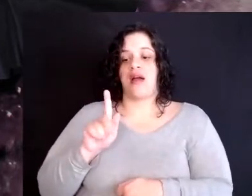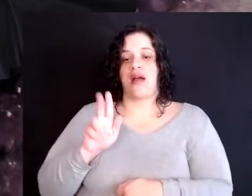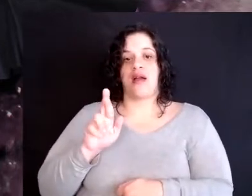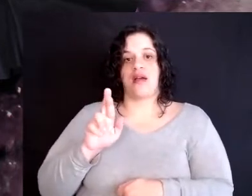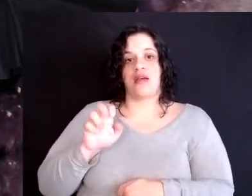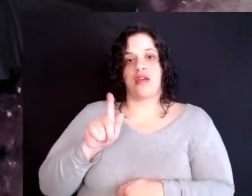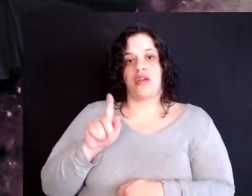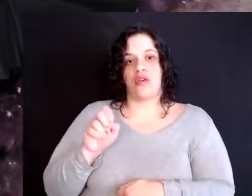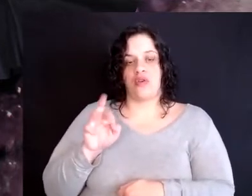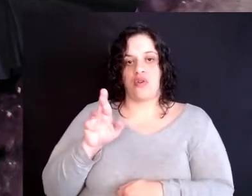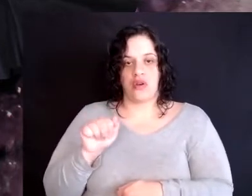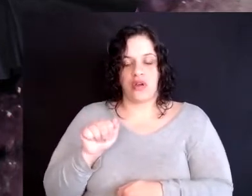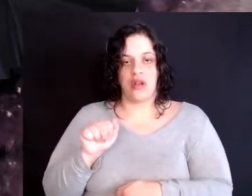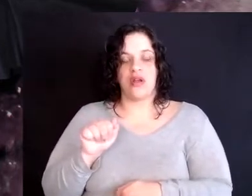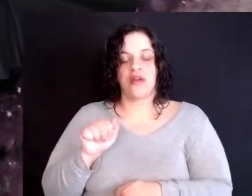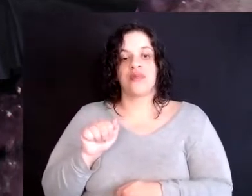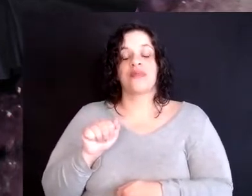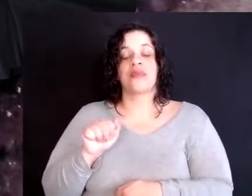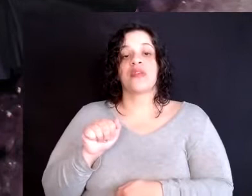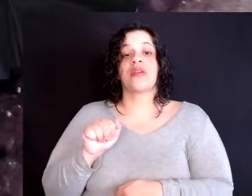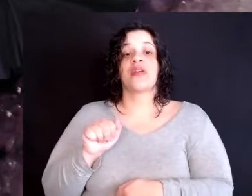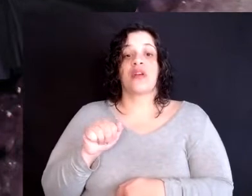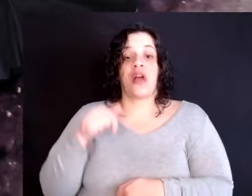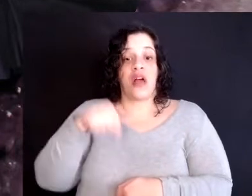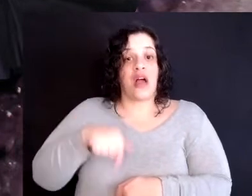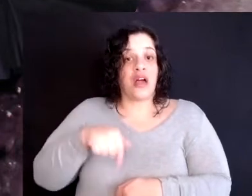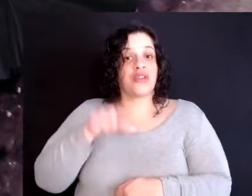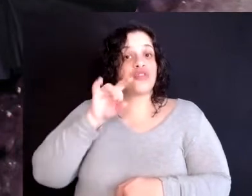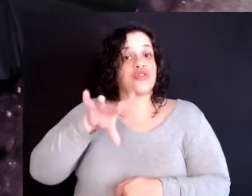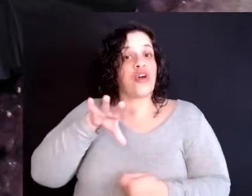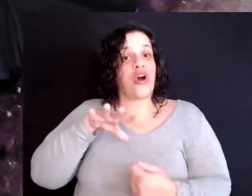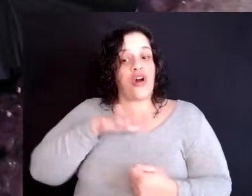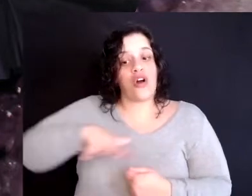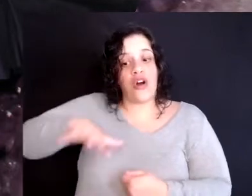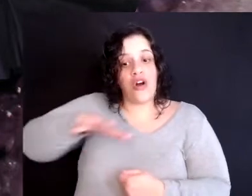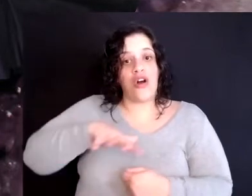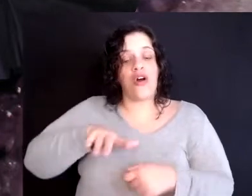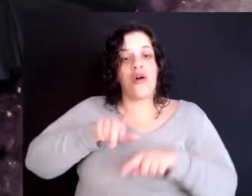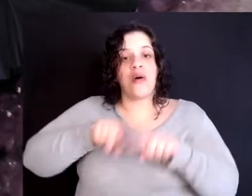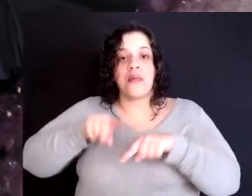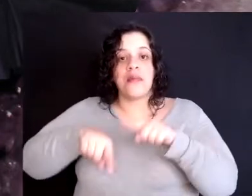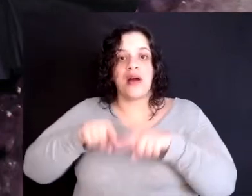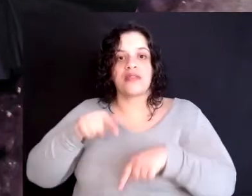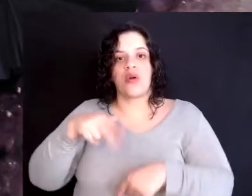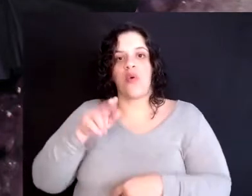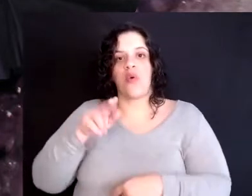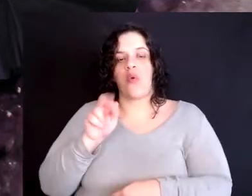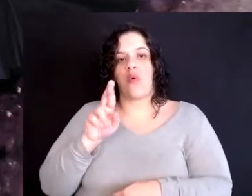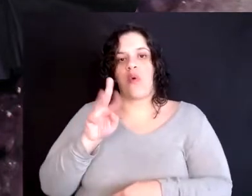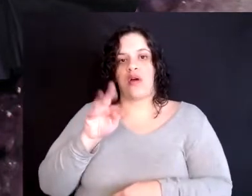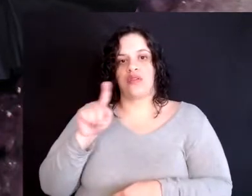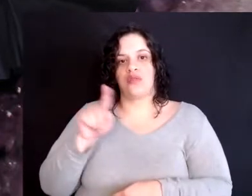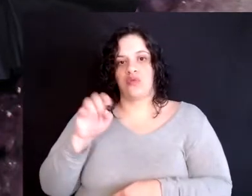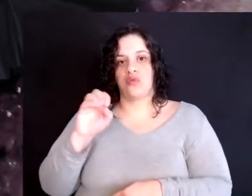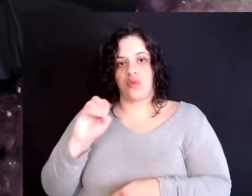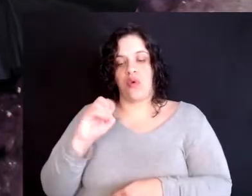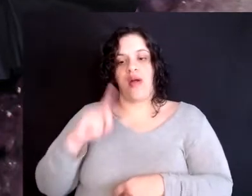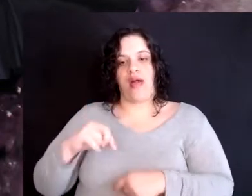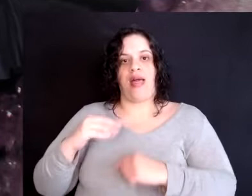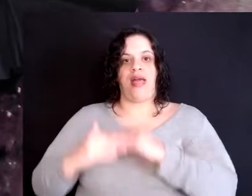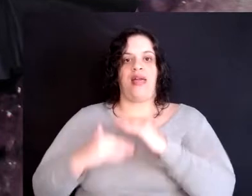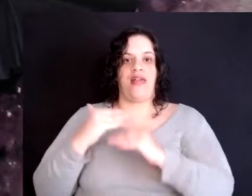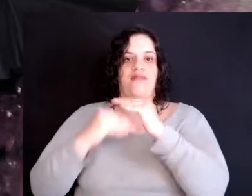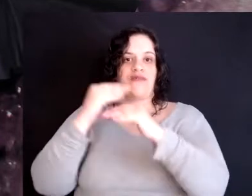quartzo, no mundo da evolução, no mundo em que todo o potencial